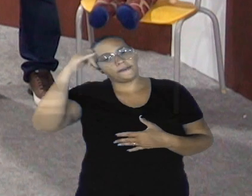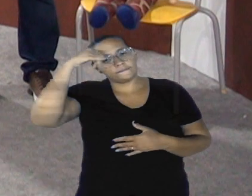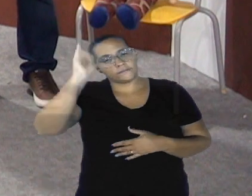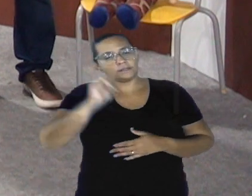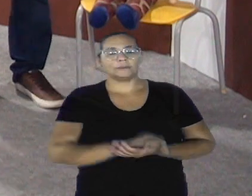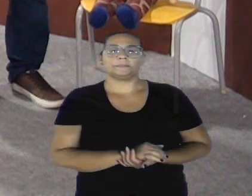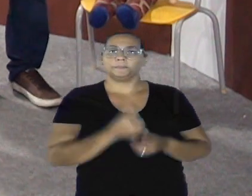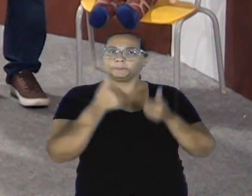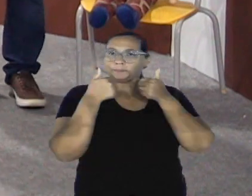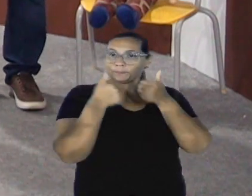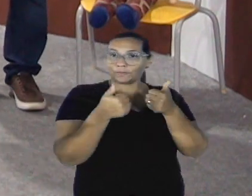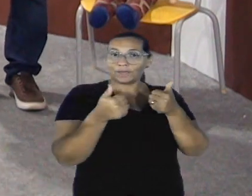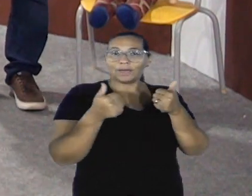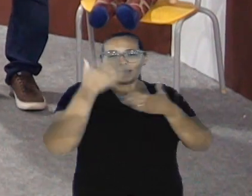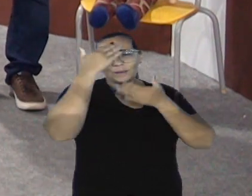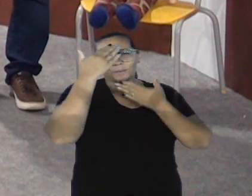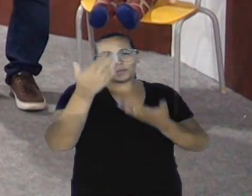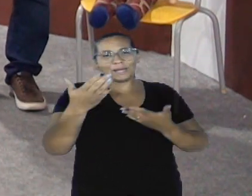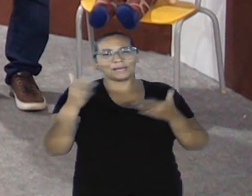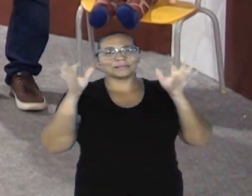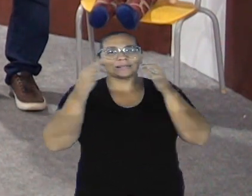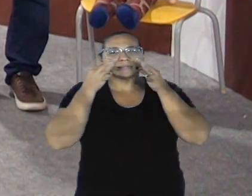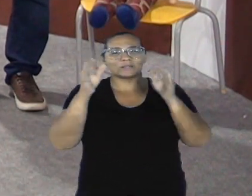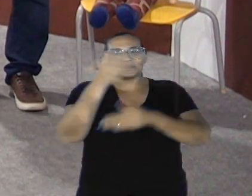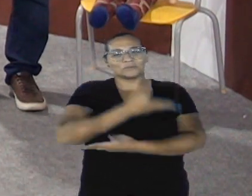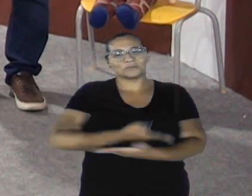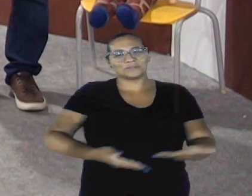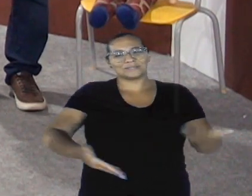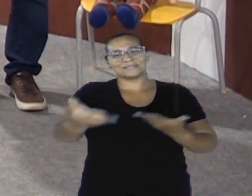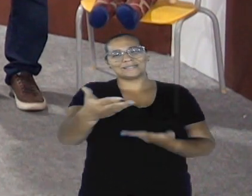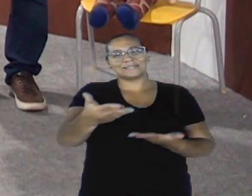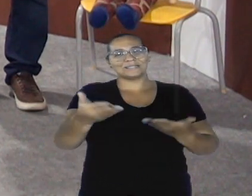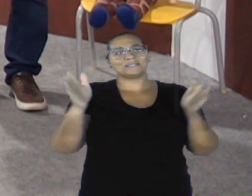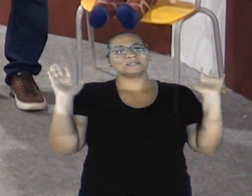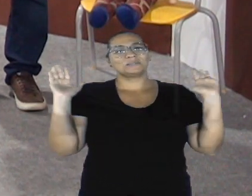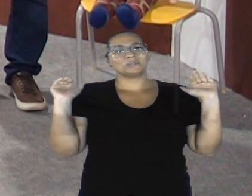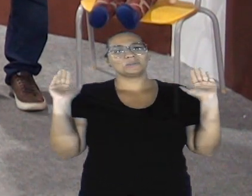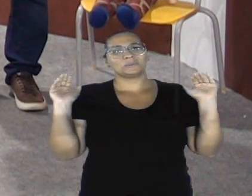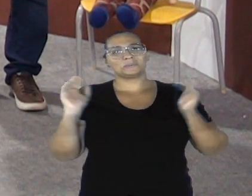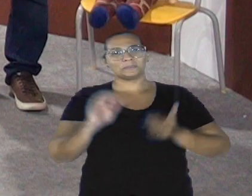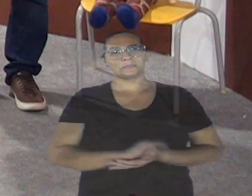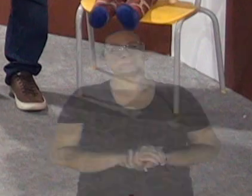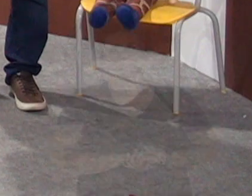de agradecer a atenção de todos. Valeu, pessoal! Por hoje é só!